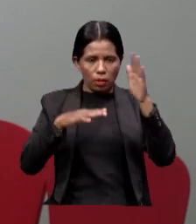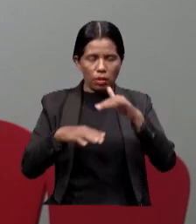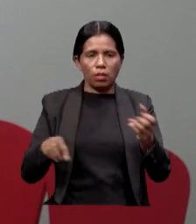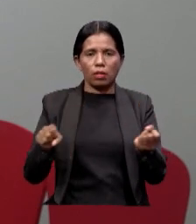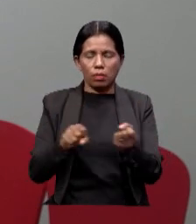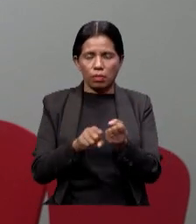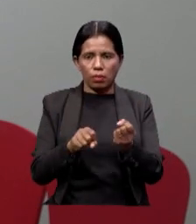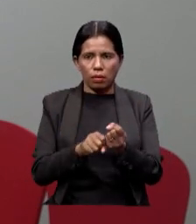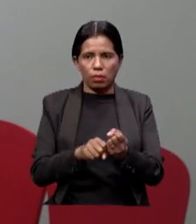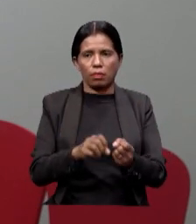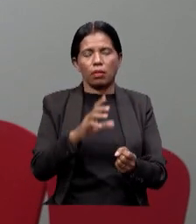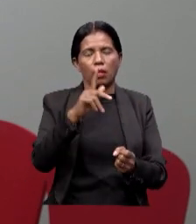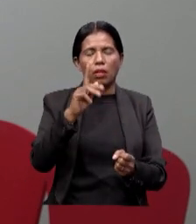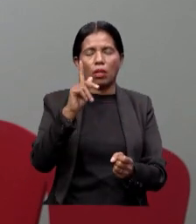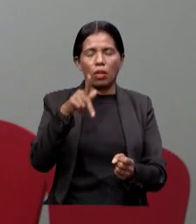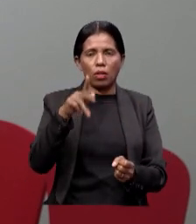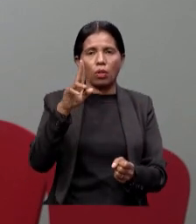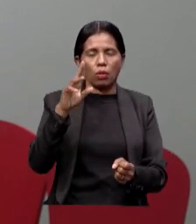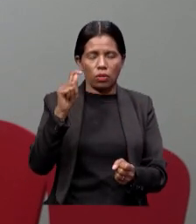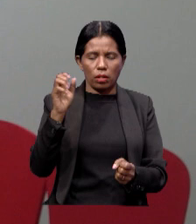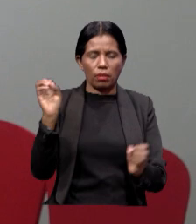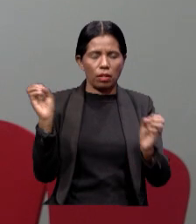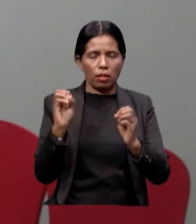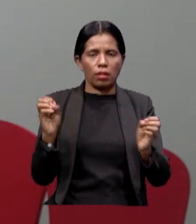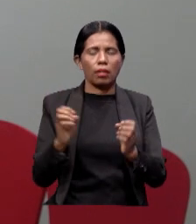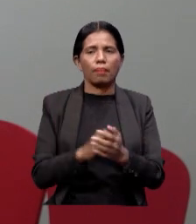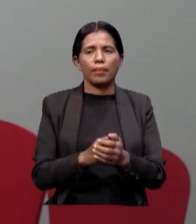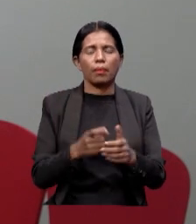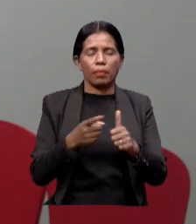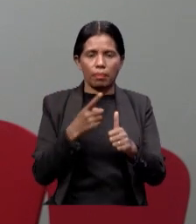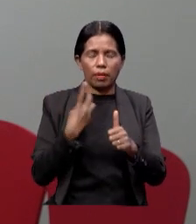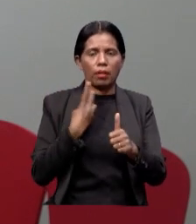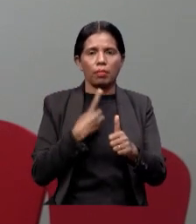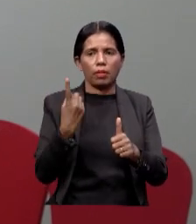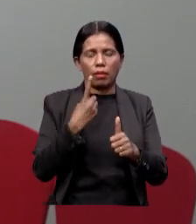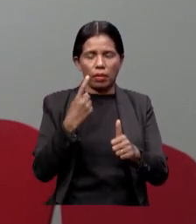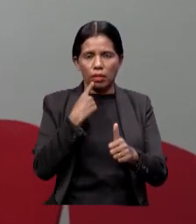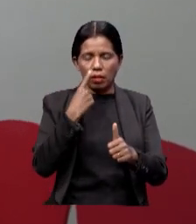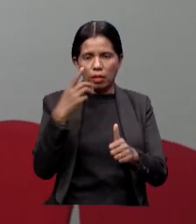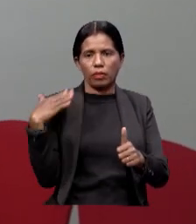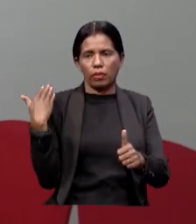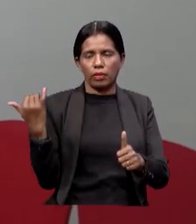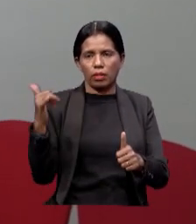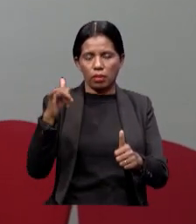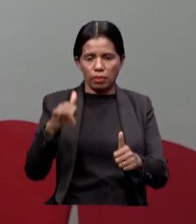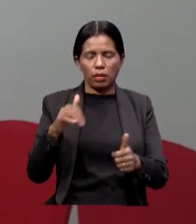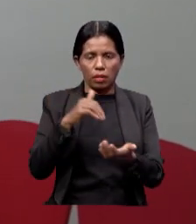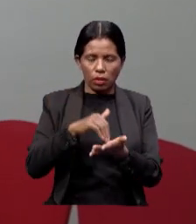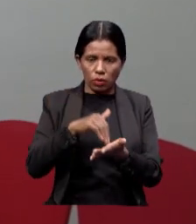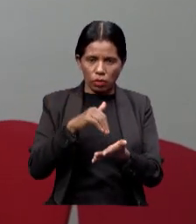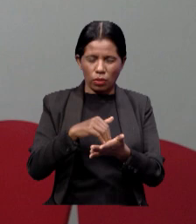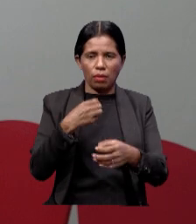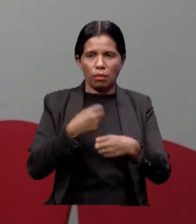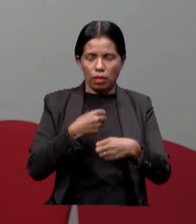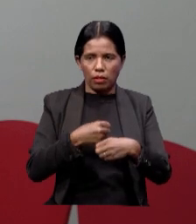iha kota nebe la prensa entau solusaun sa mak ita bel halo primero ami nafat encoraja joven sira atu nafat instituta mak asli tang